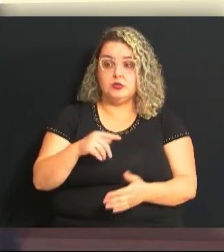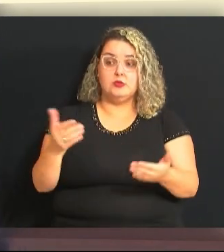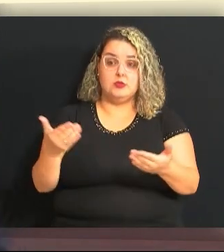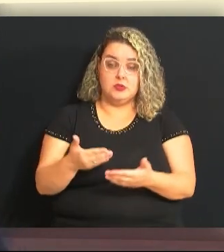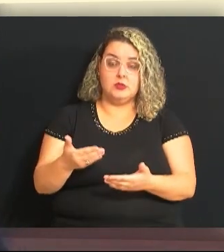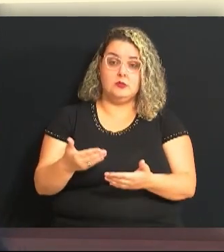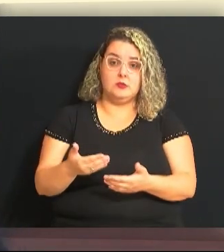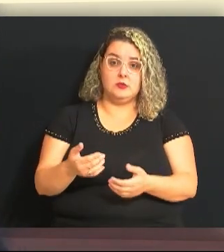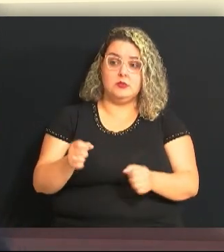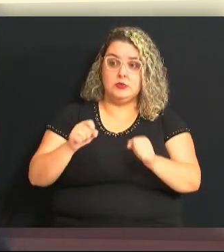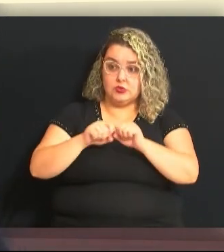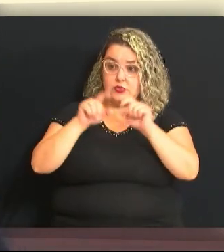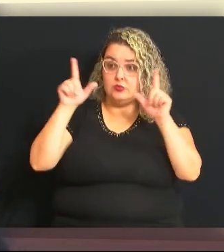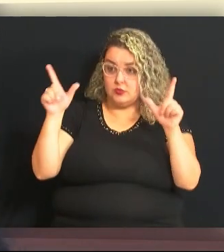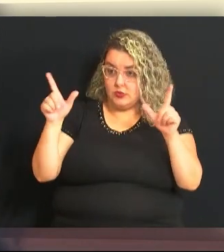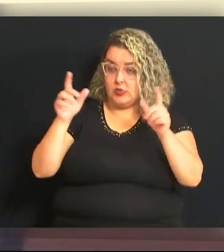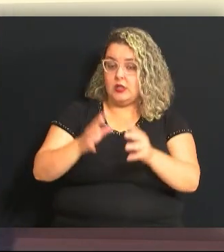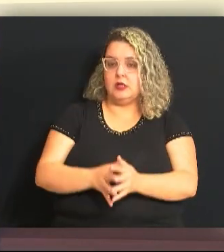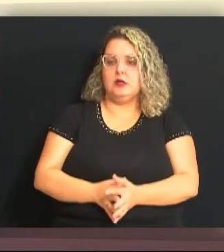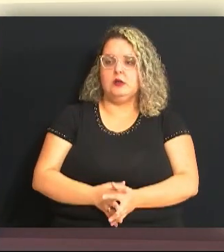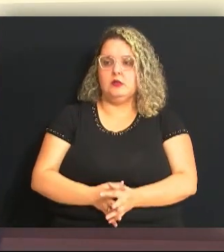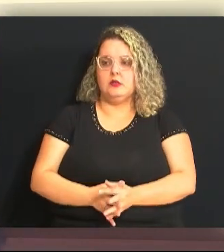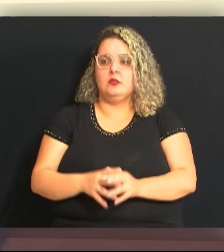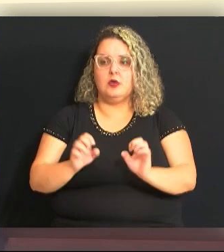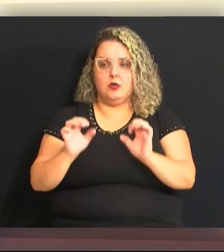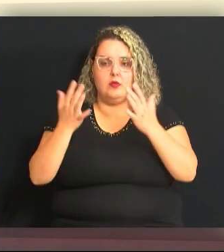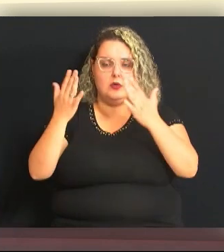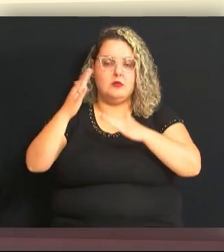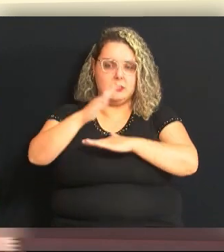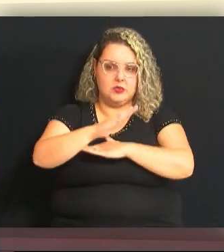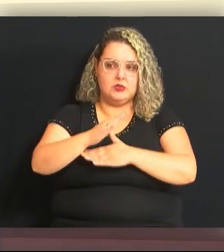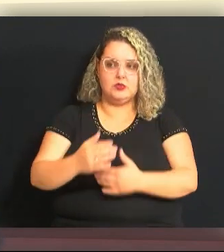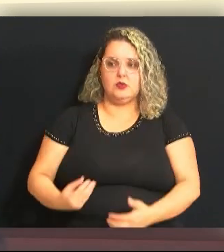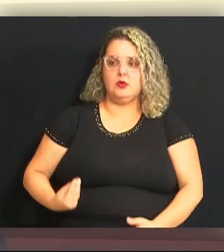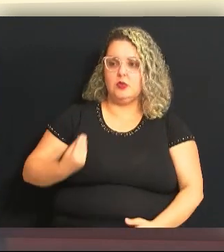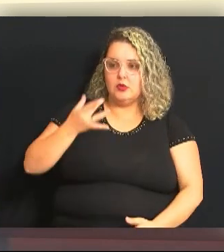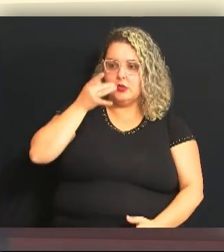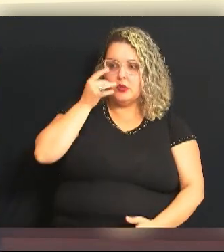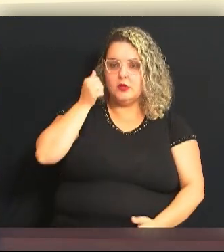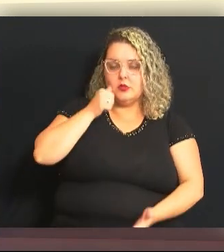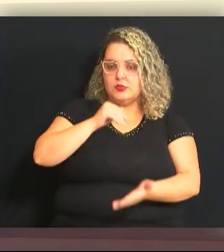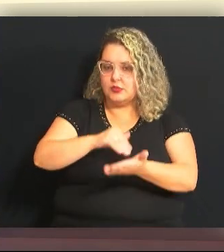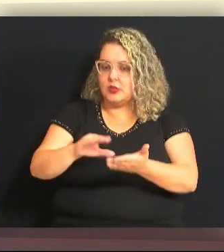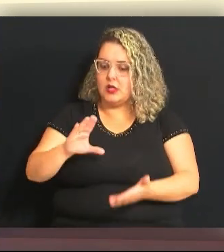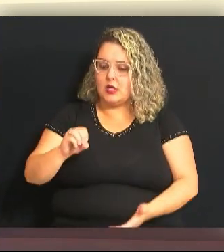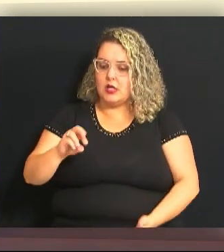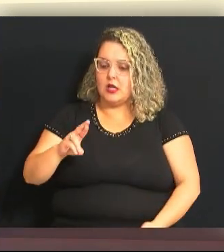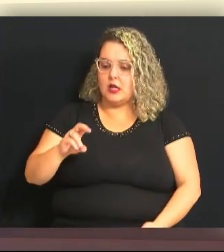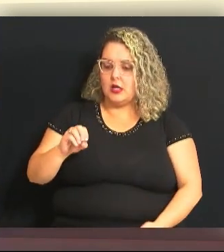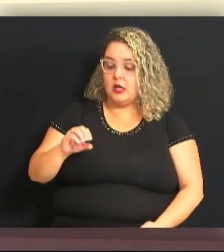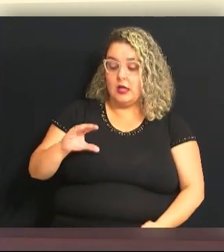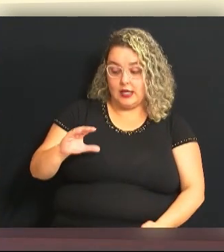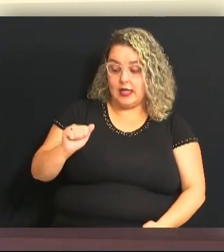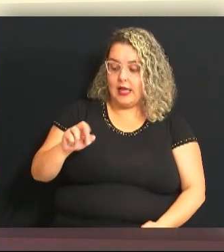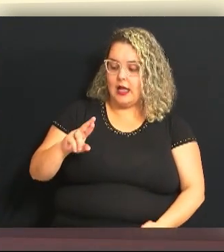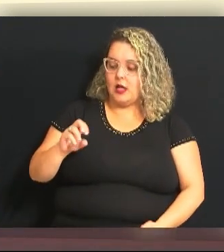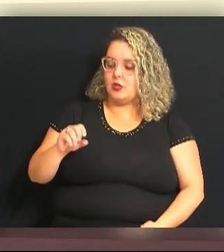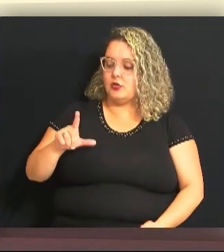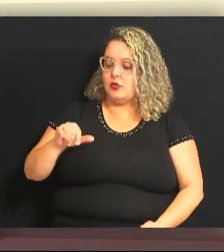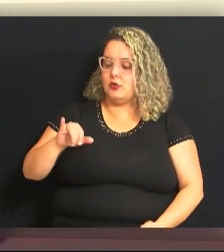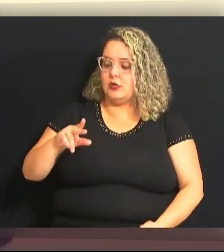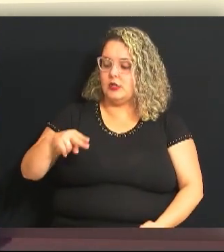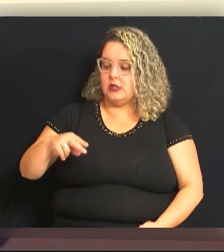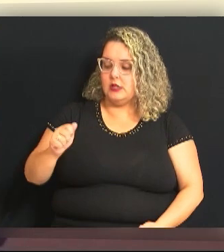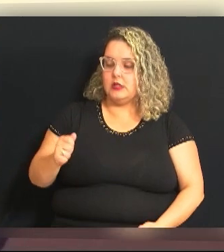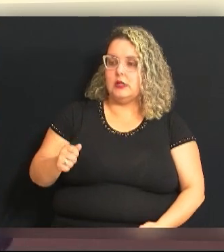tivemos hoje de manhã um evento aqui na Câmara com a presença da secretária Carolina Baracá, falando sobre o